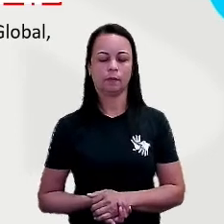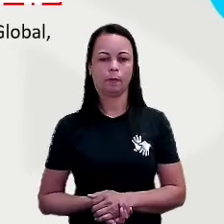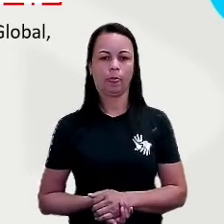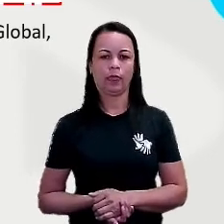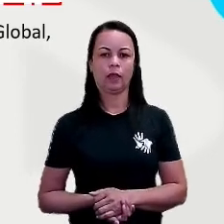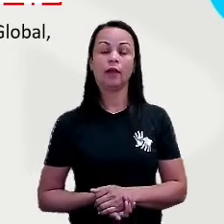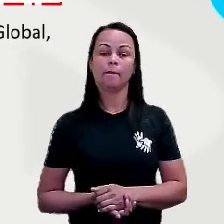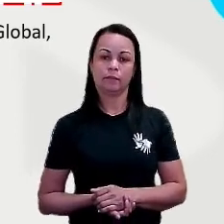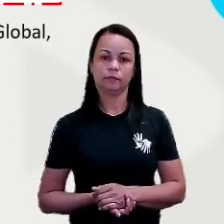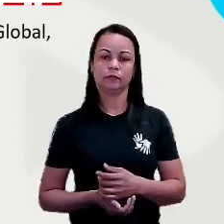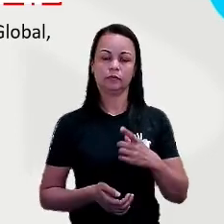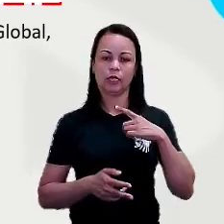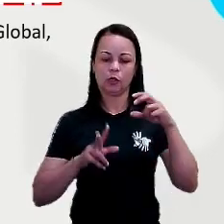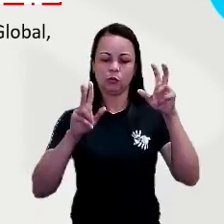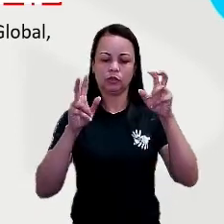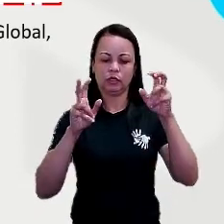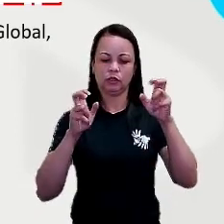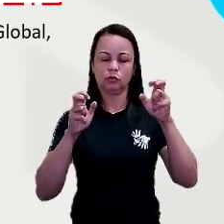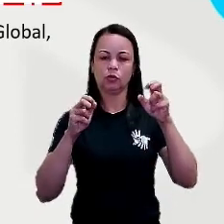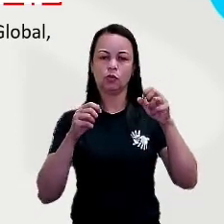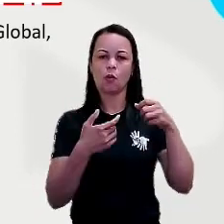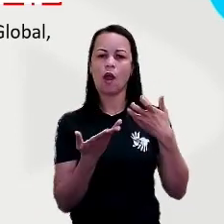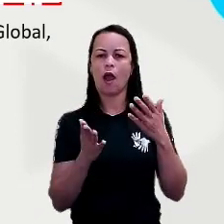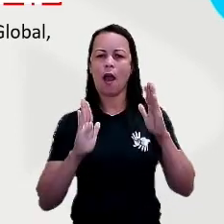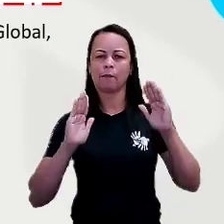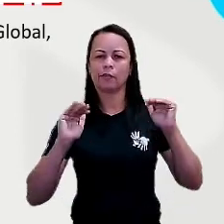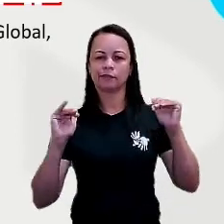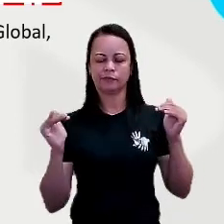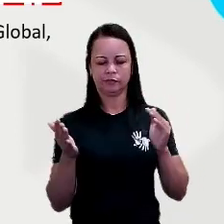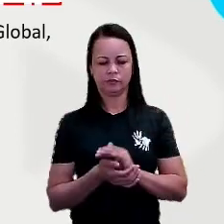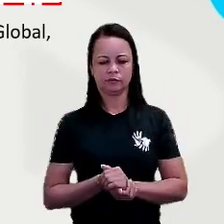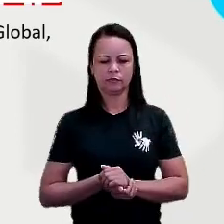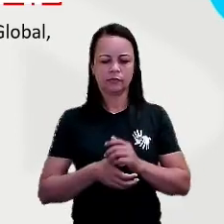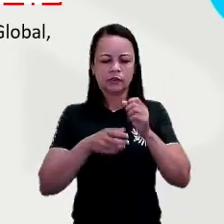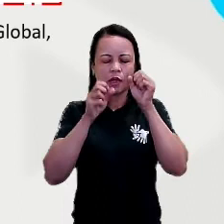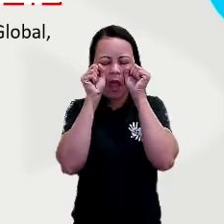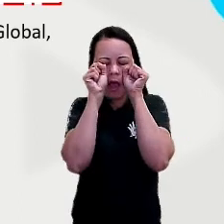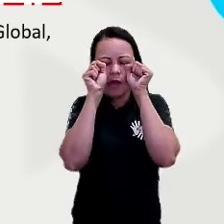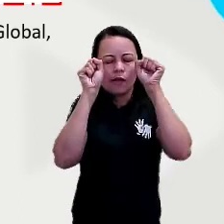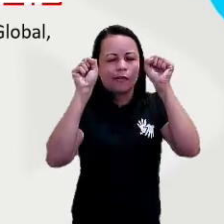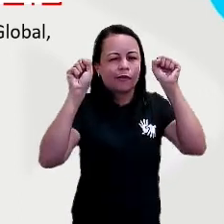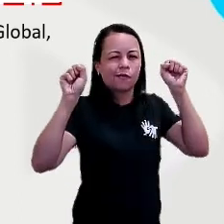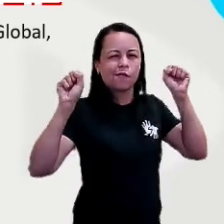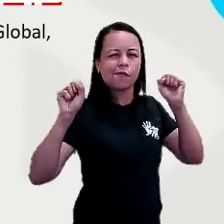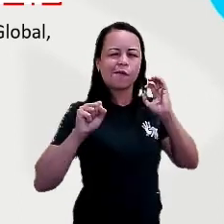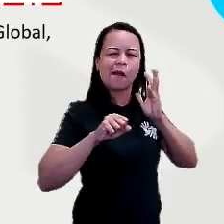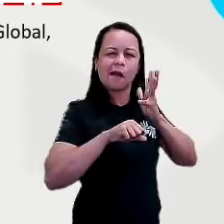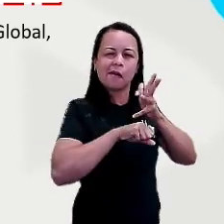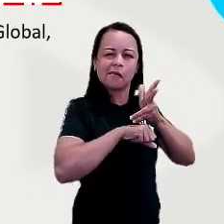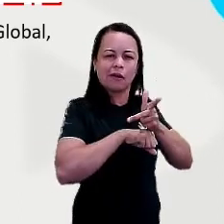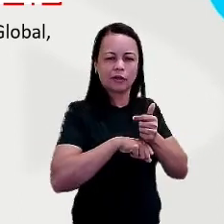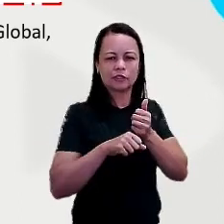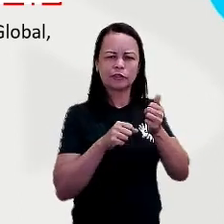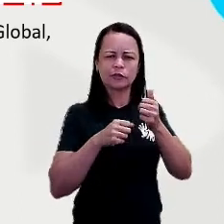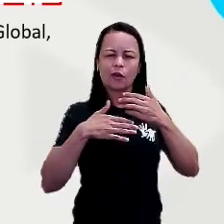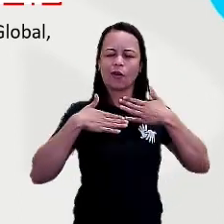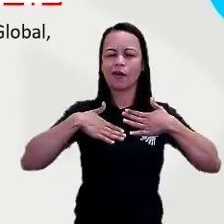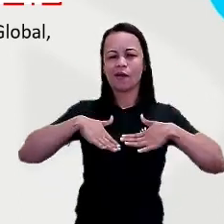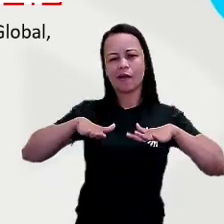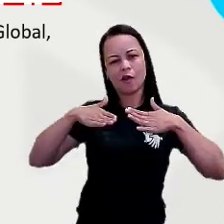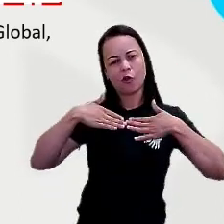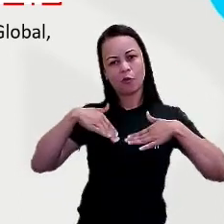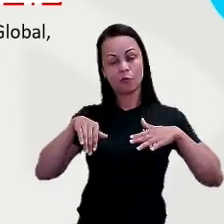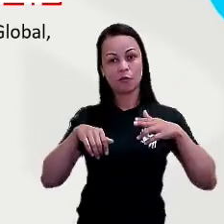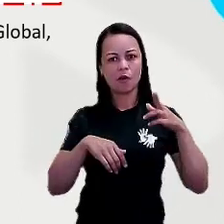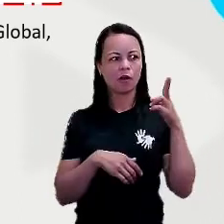tem por título A Partida, então vou ler. Acordei pela madrugada, a princípio com tranquilidade e